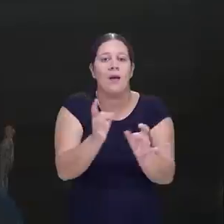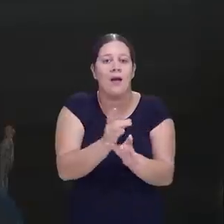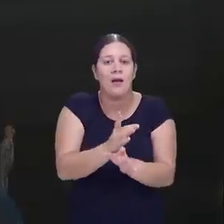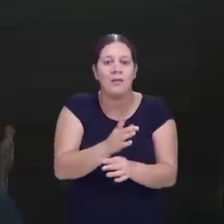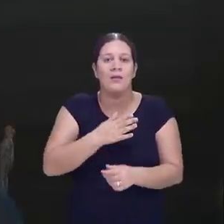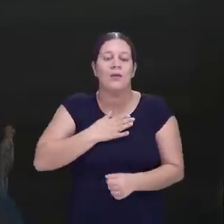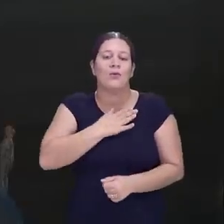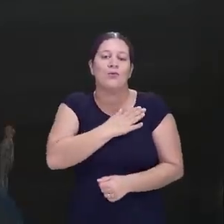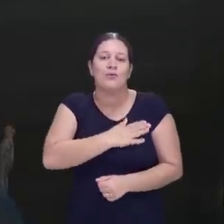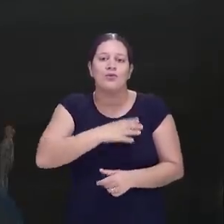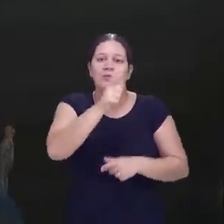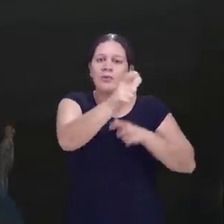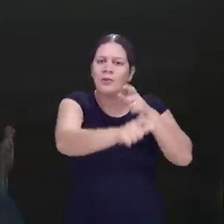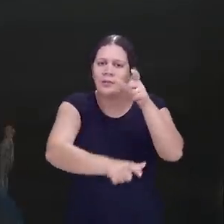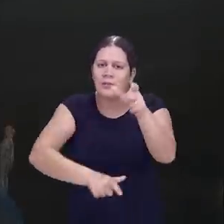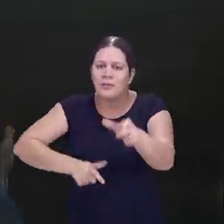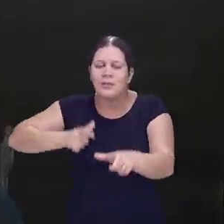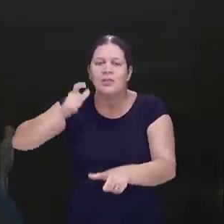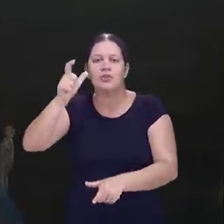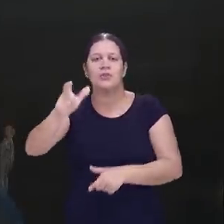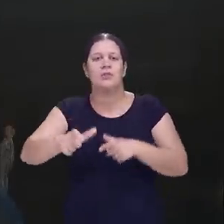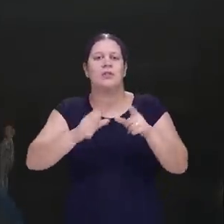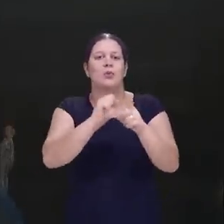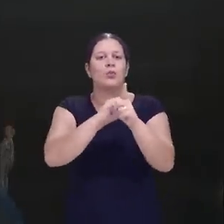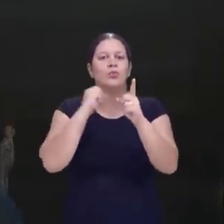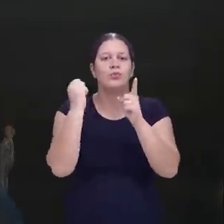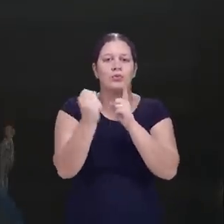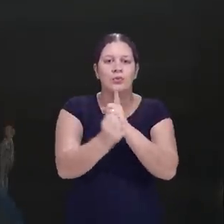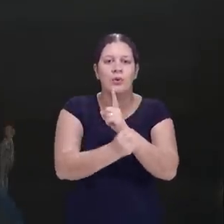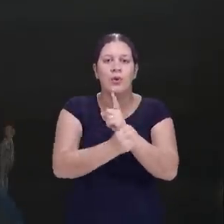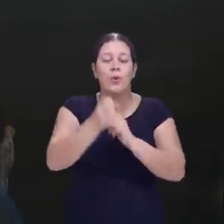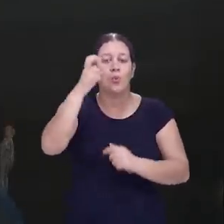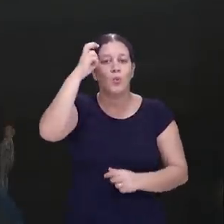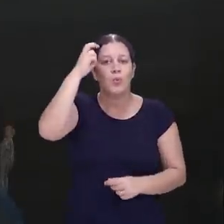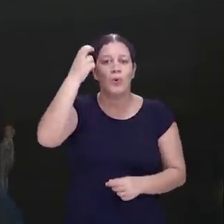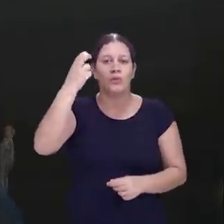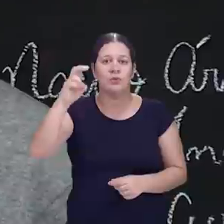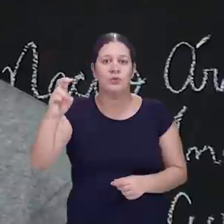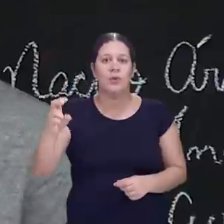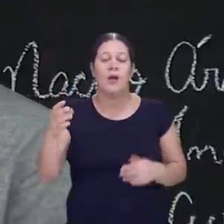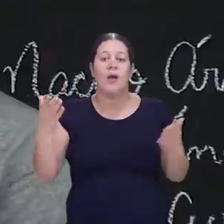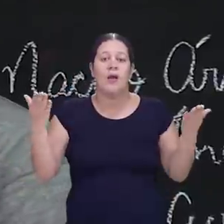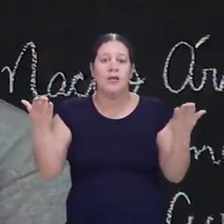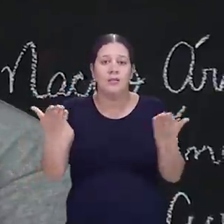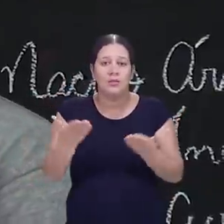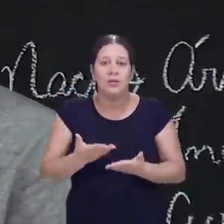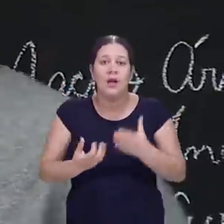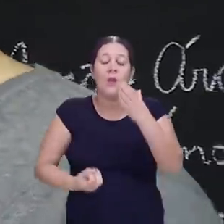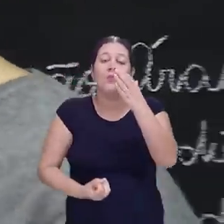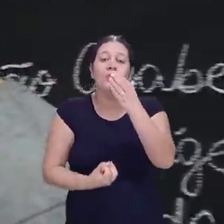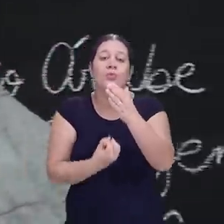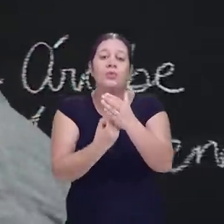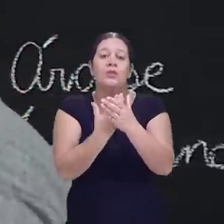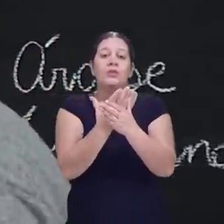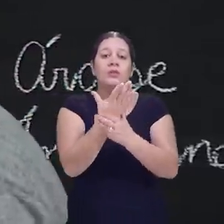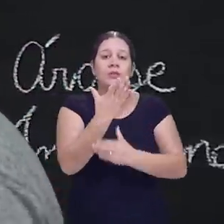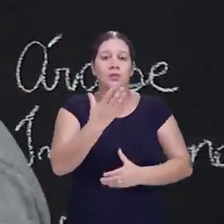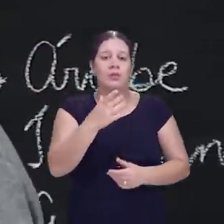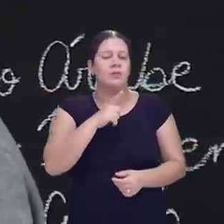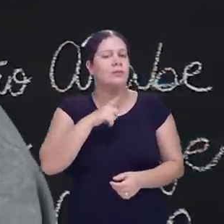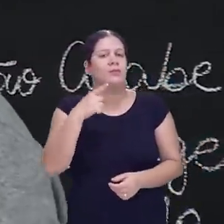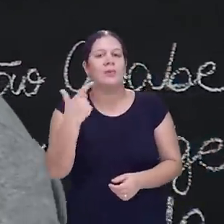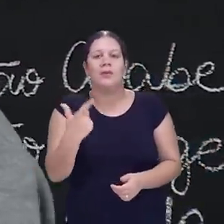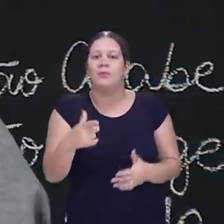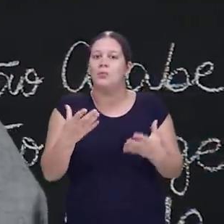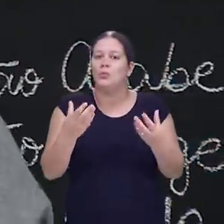acabam gostando de uma mesma característica social, de uma mesma característica cultural. Nesse caso, a origem